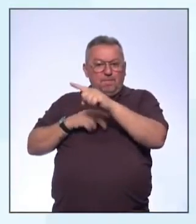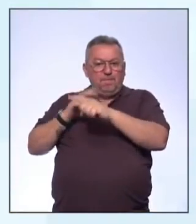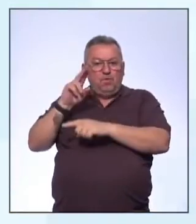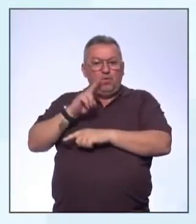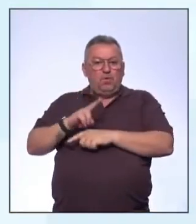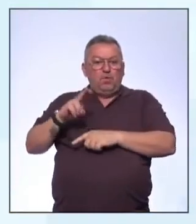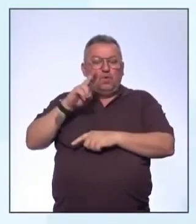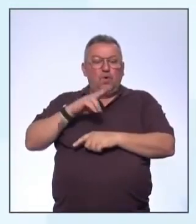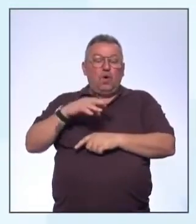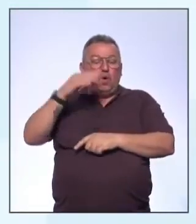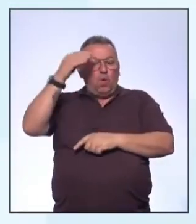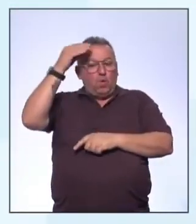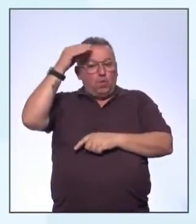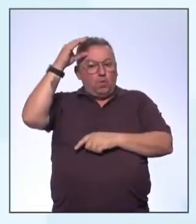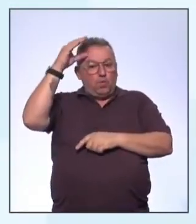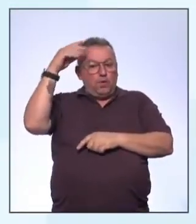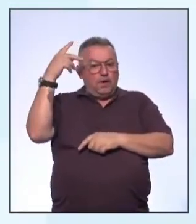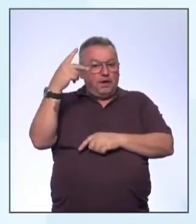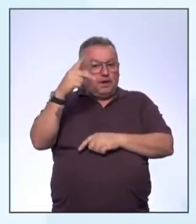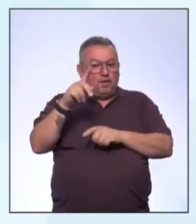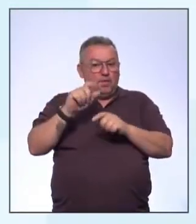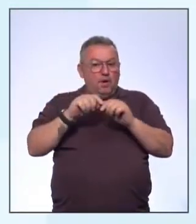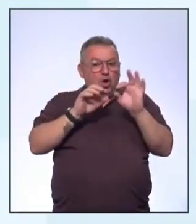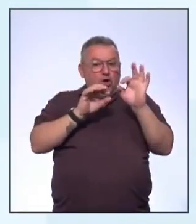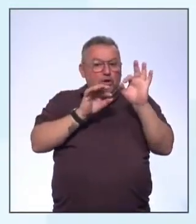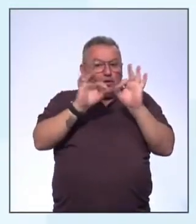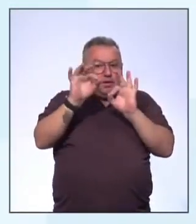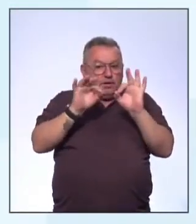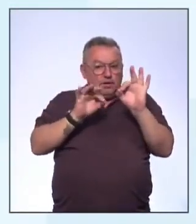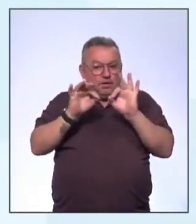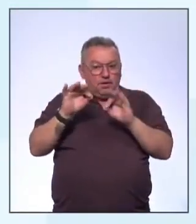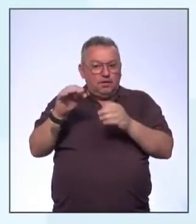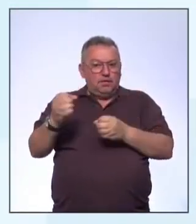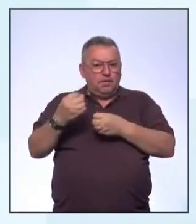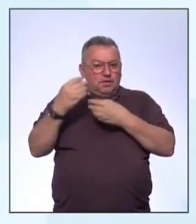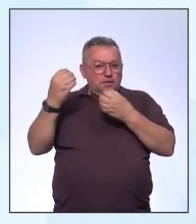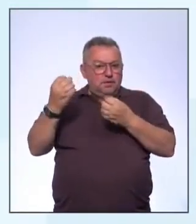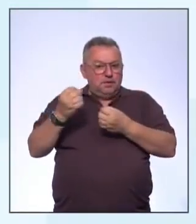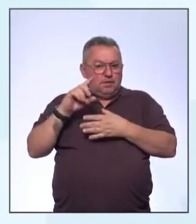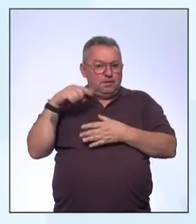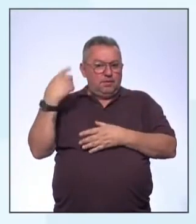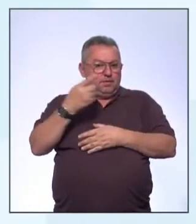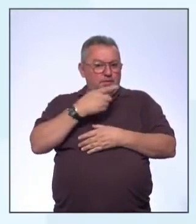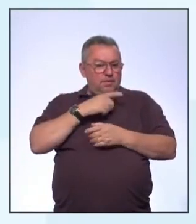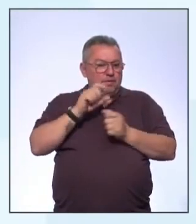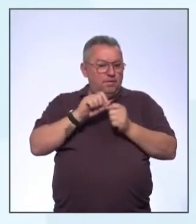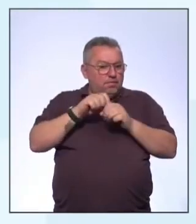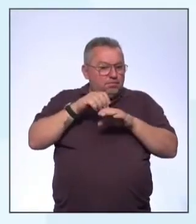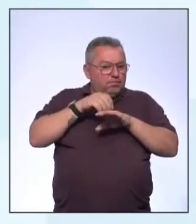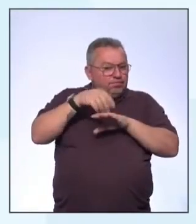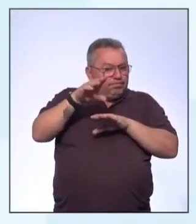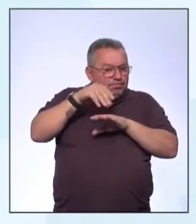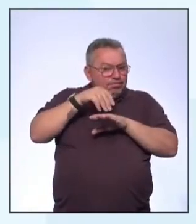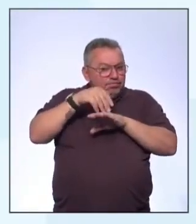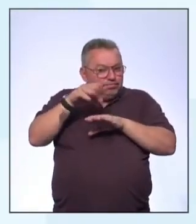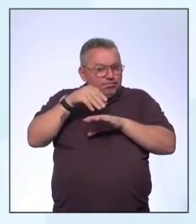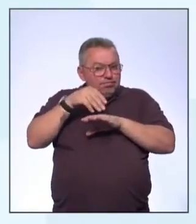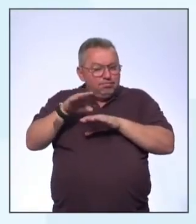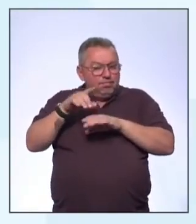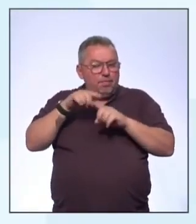aí os seus conhecimentos para poder organizar as informações que nós estamos transmitindo para vocês,